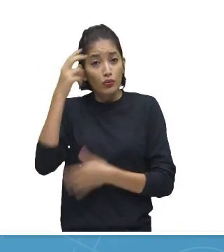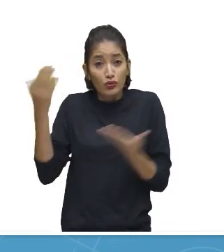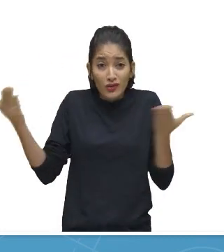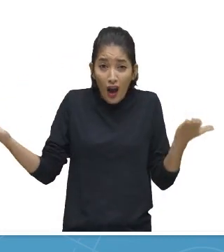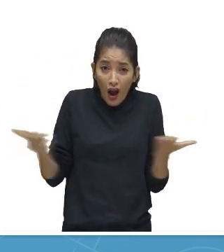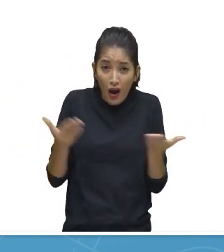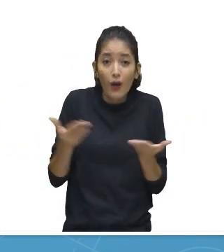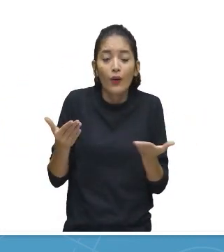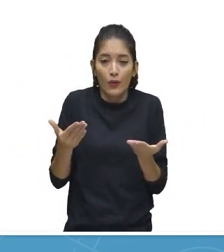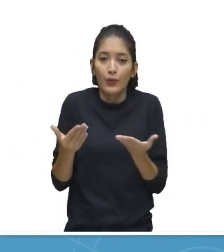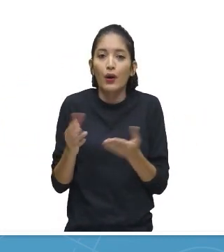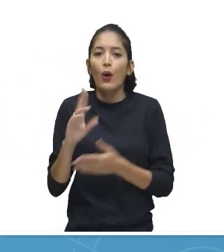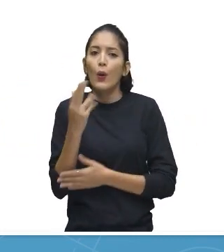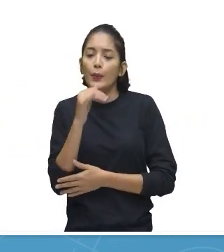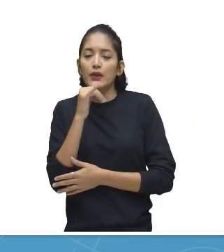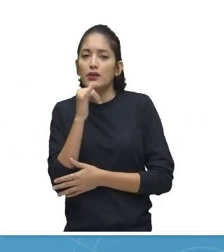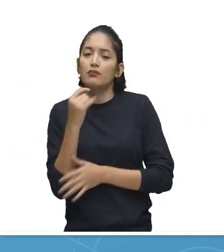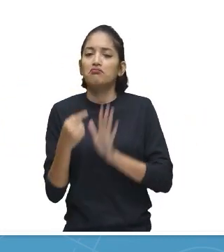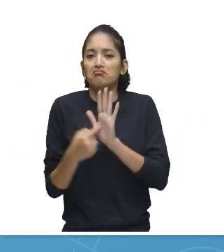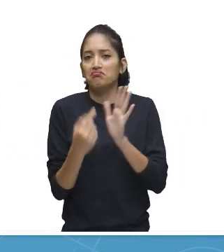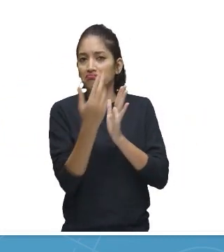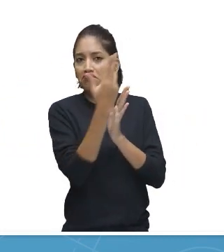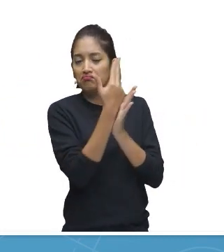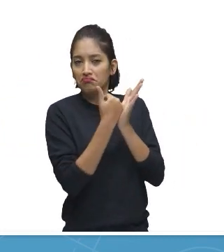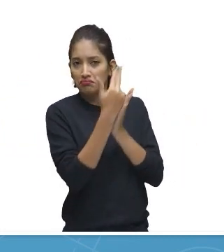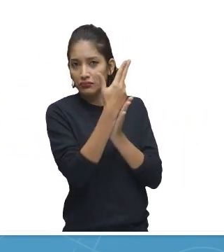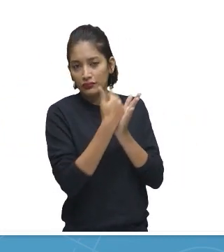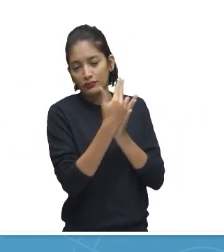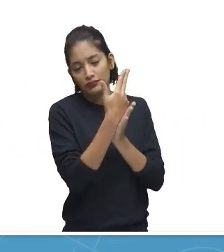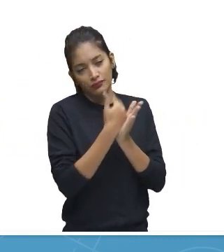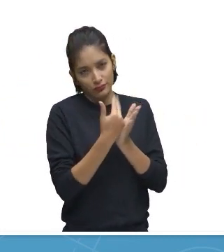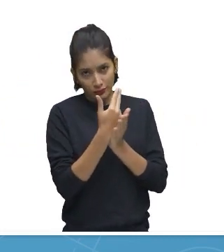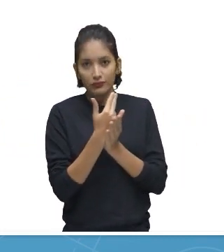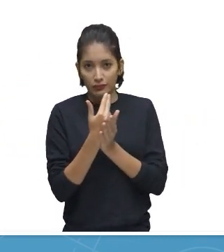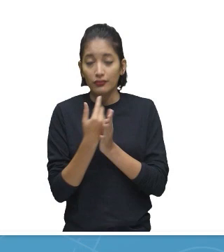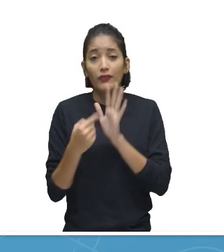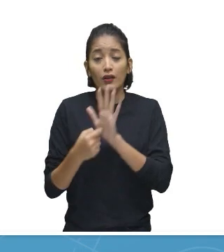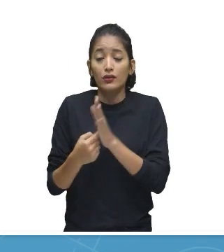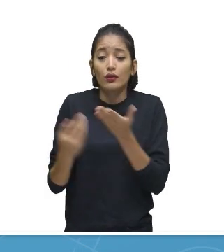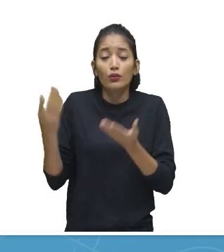atual, ou apenas faça uma produção artística apresentando o seu